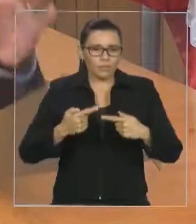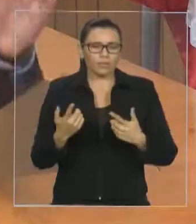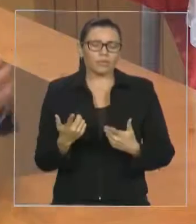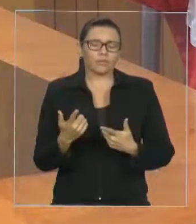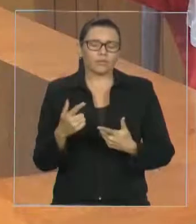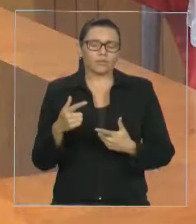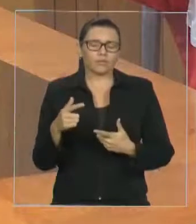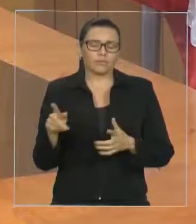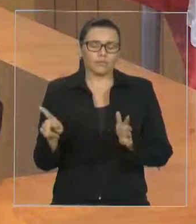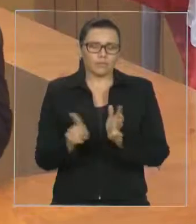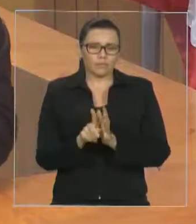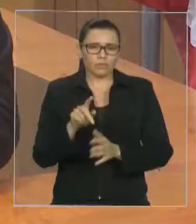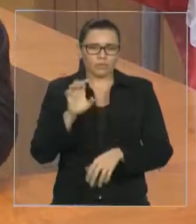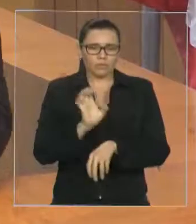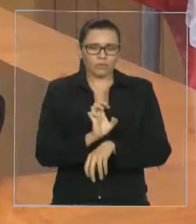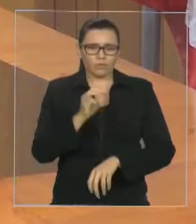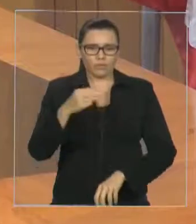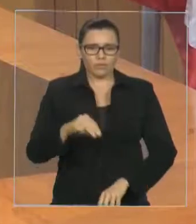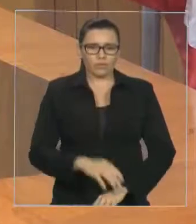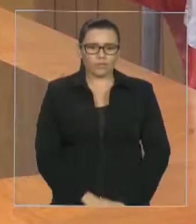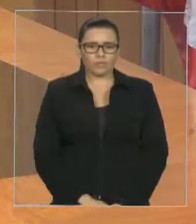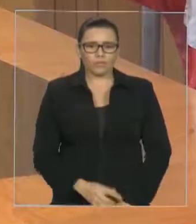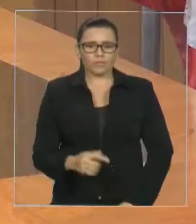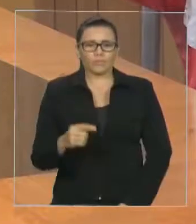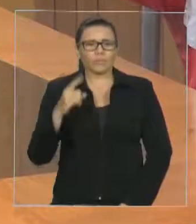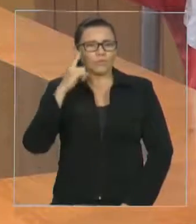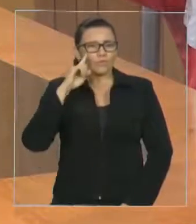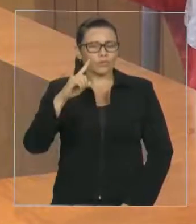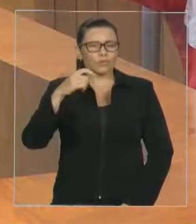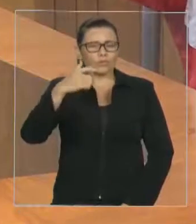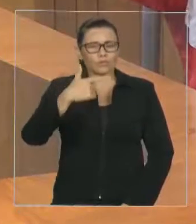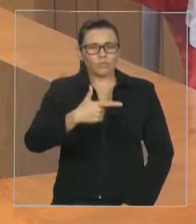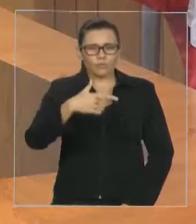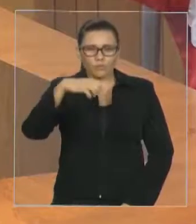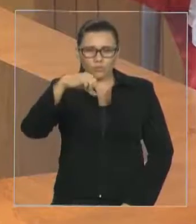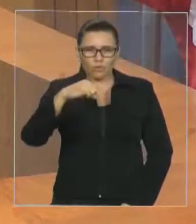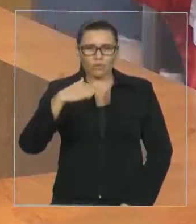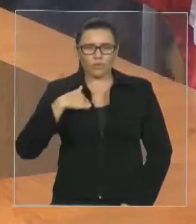Fui à Imperatriz no último dia 29,